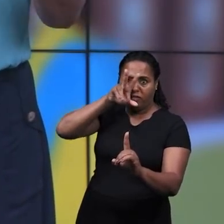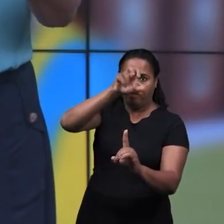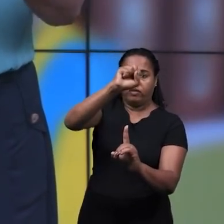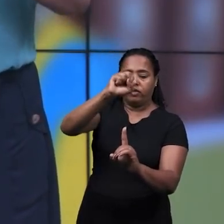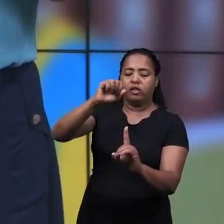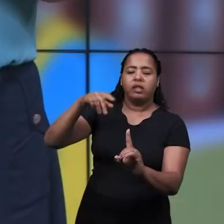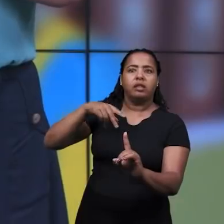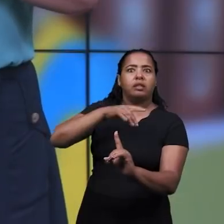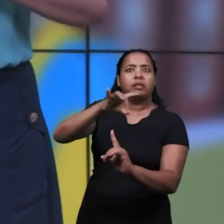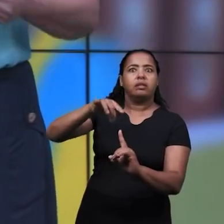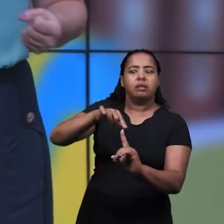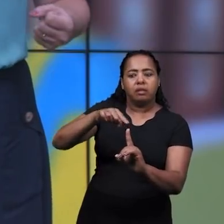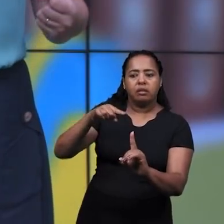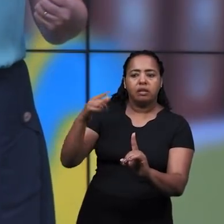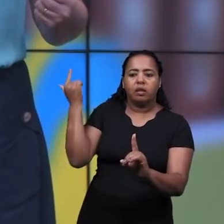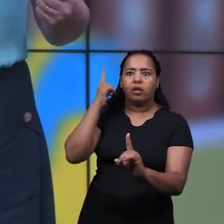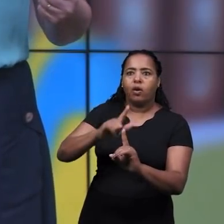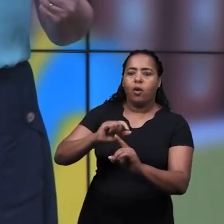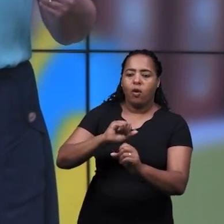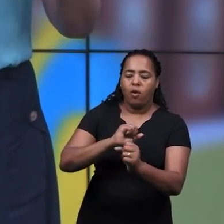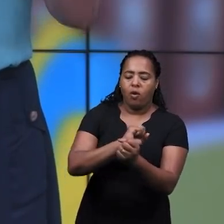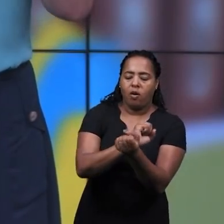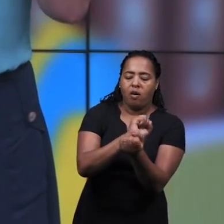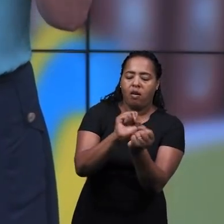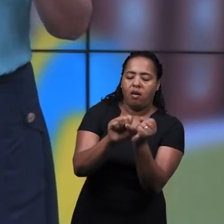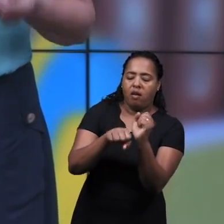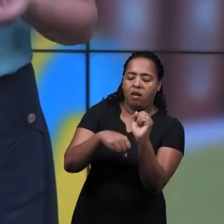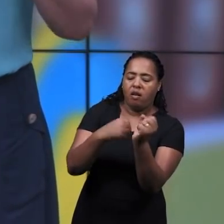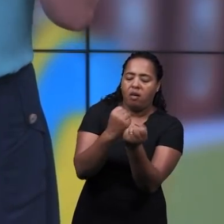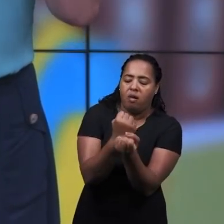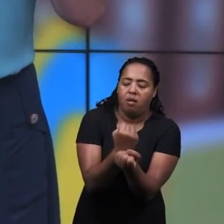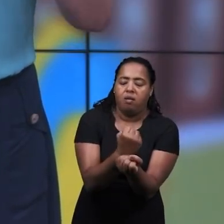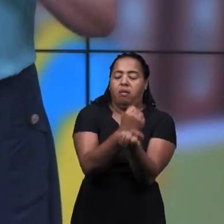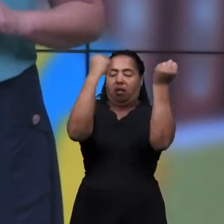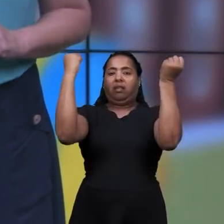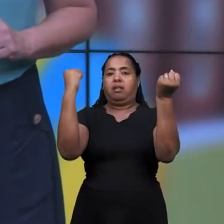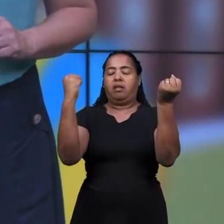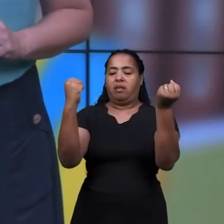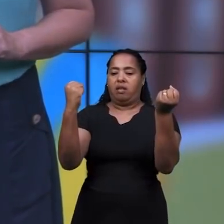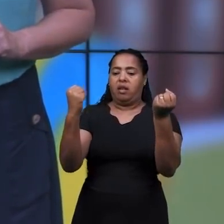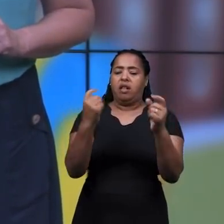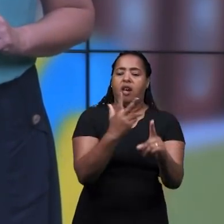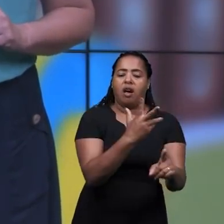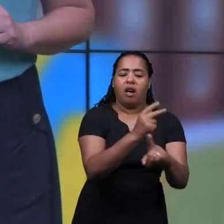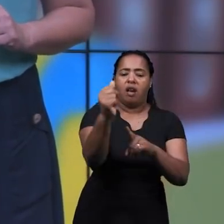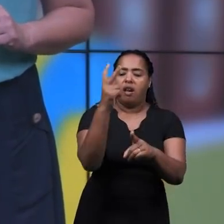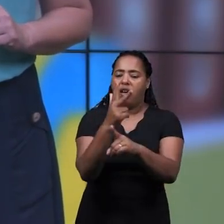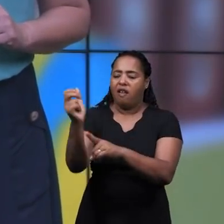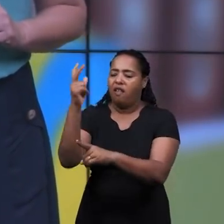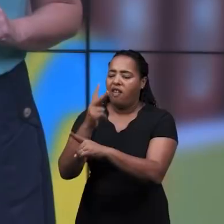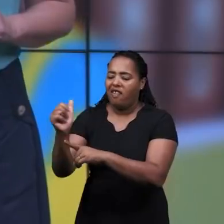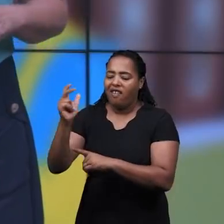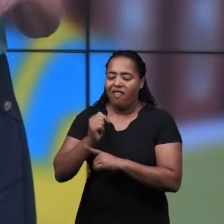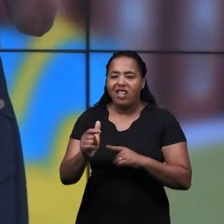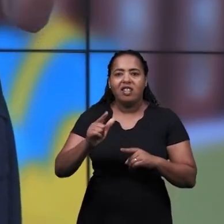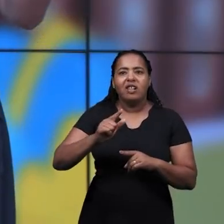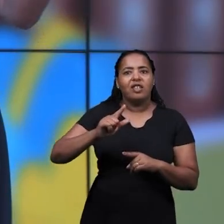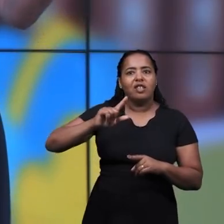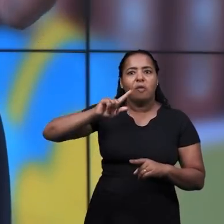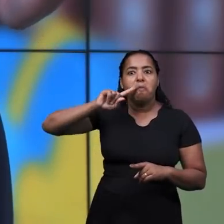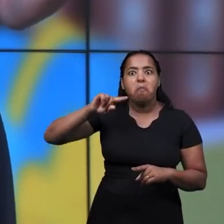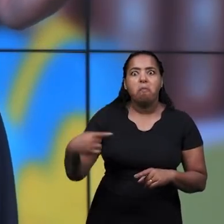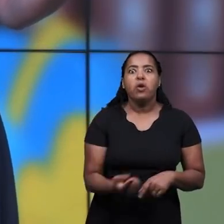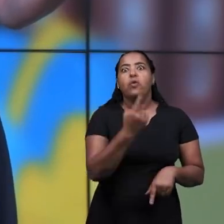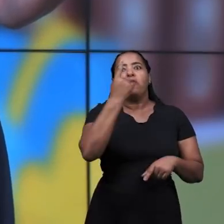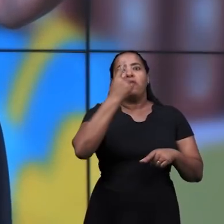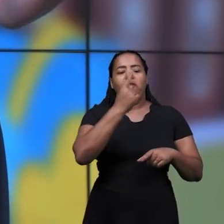isso ele conseguiu quebrar aquelas cordas e venceu 1000 filisteus. Que maravilha!